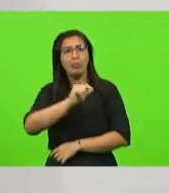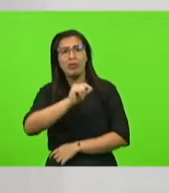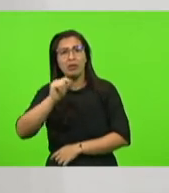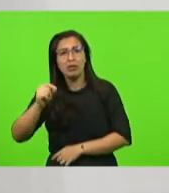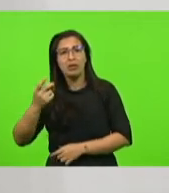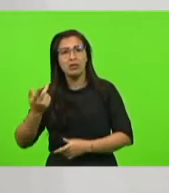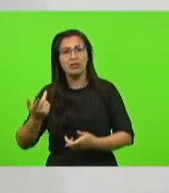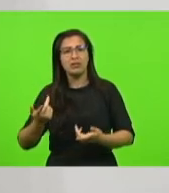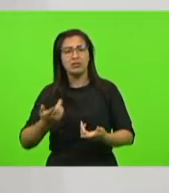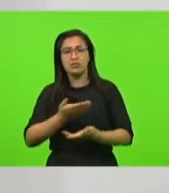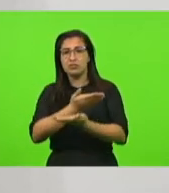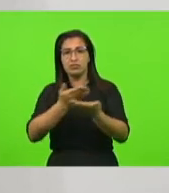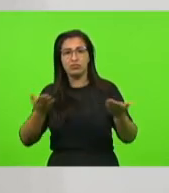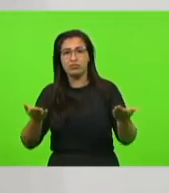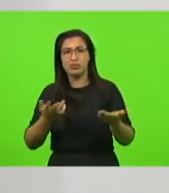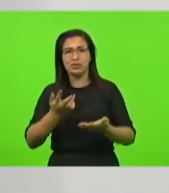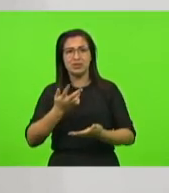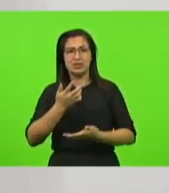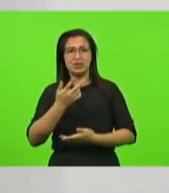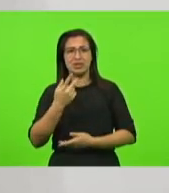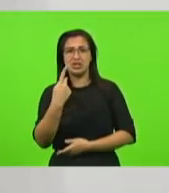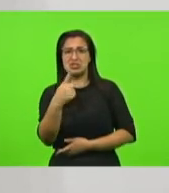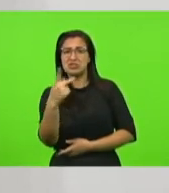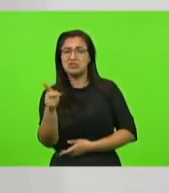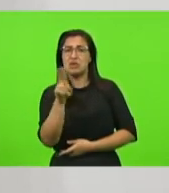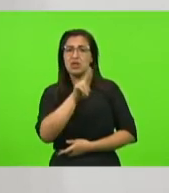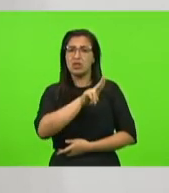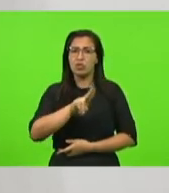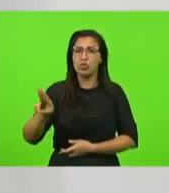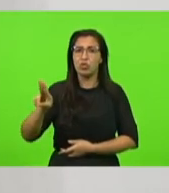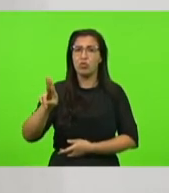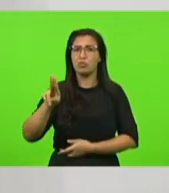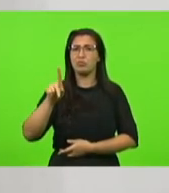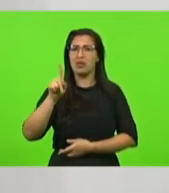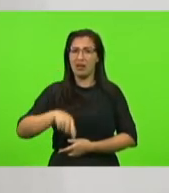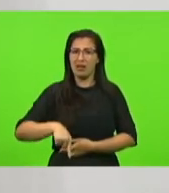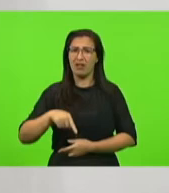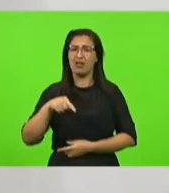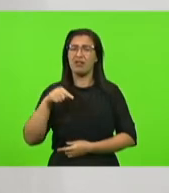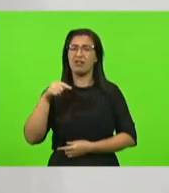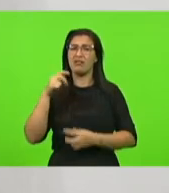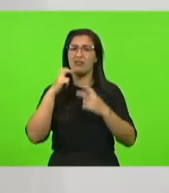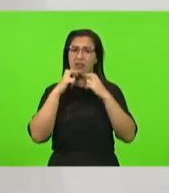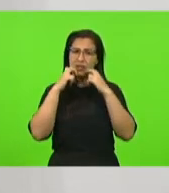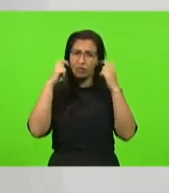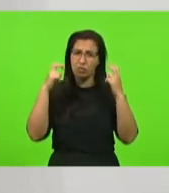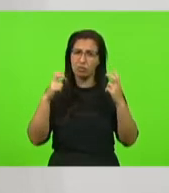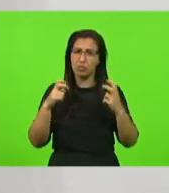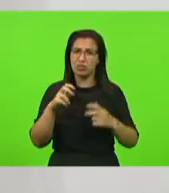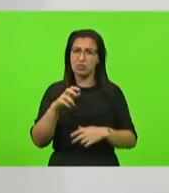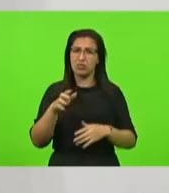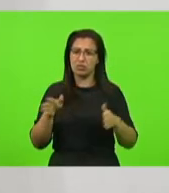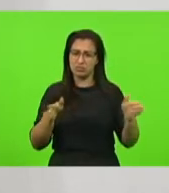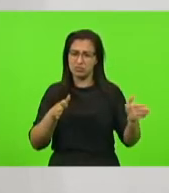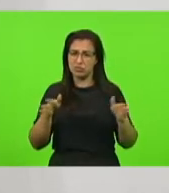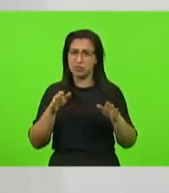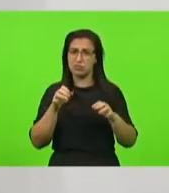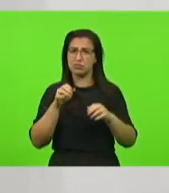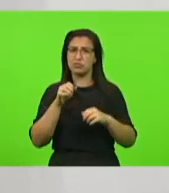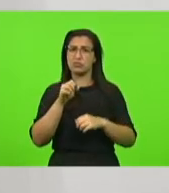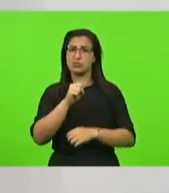senhores estão emprestando seus nomes a um ato vergonhoso da história catarinense. Apontem logo